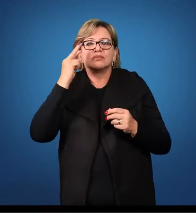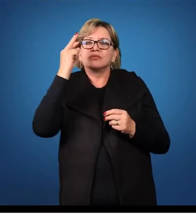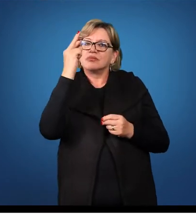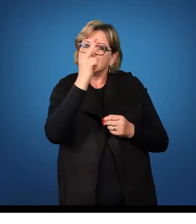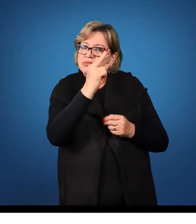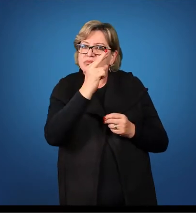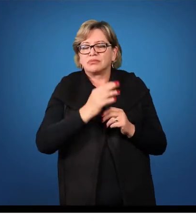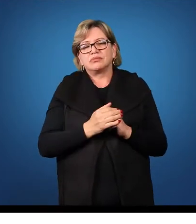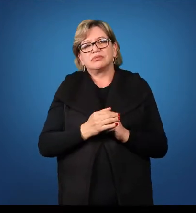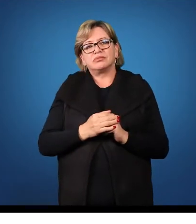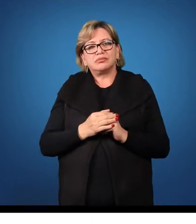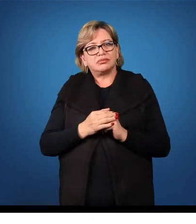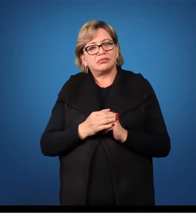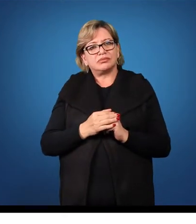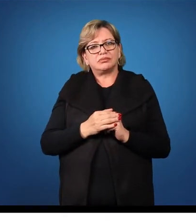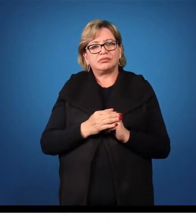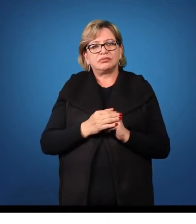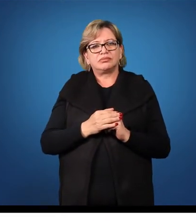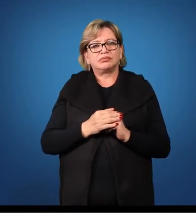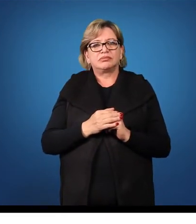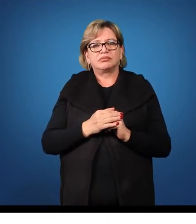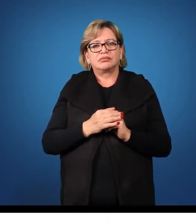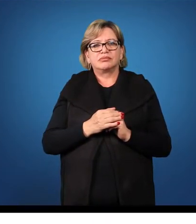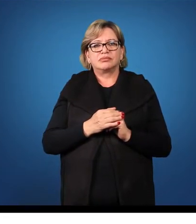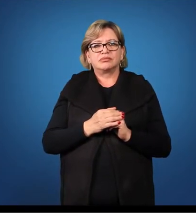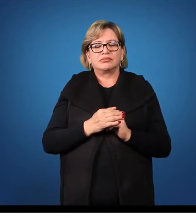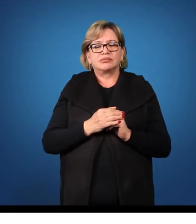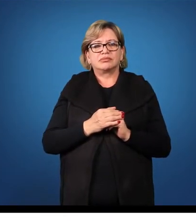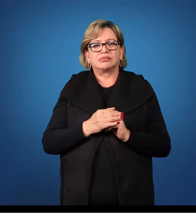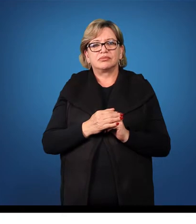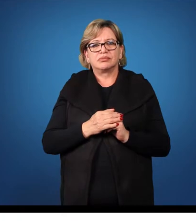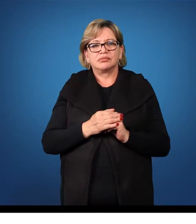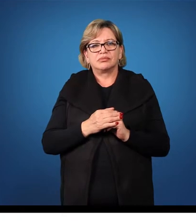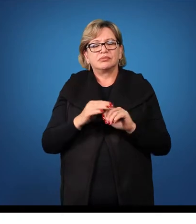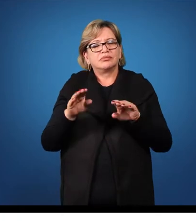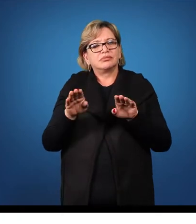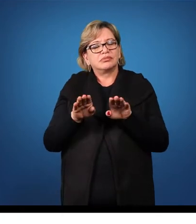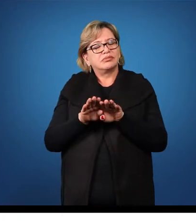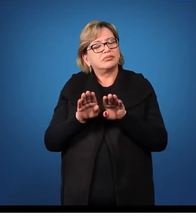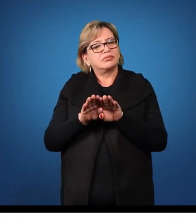o vocativo cantos e no relativo kant bus